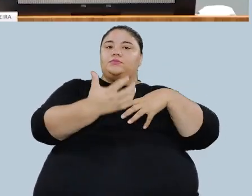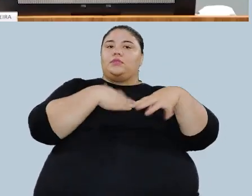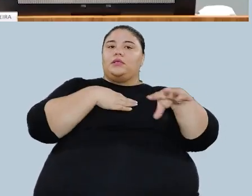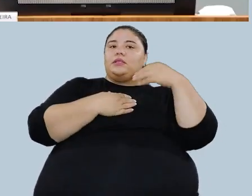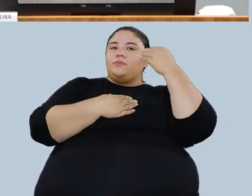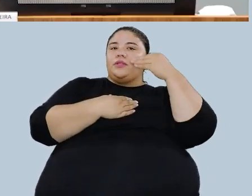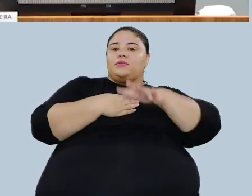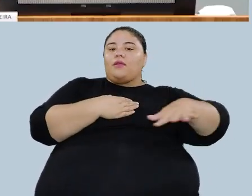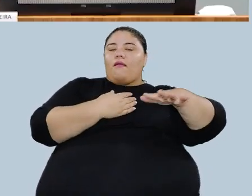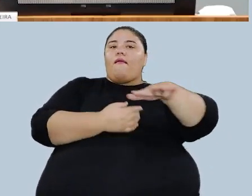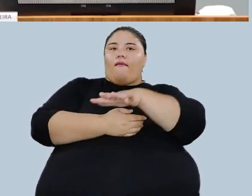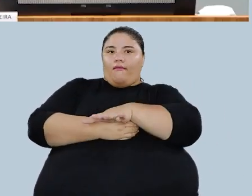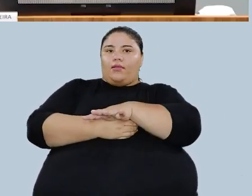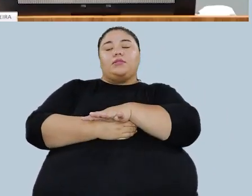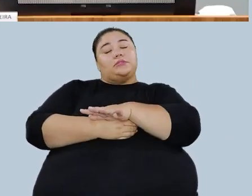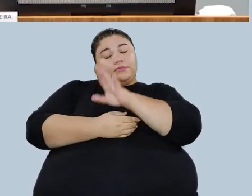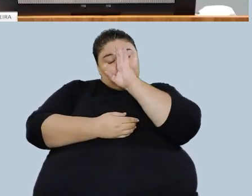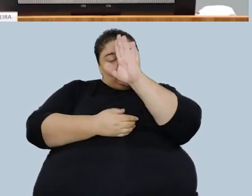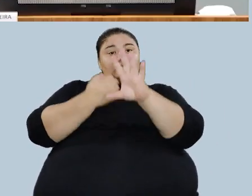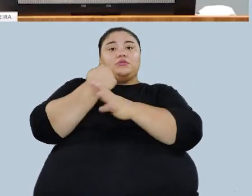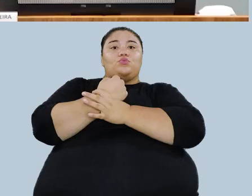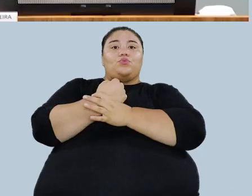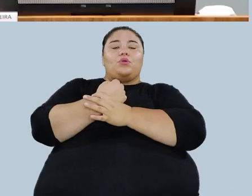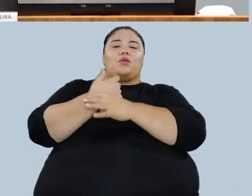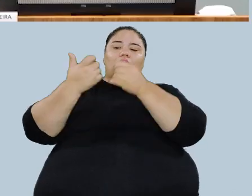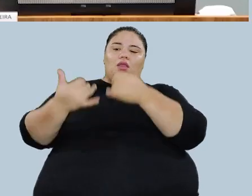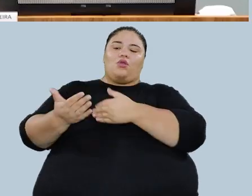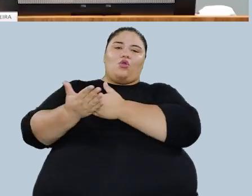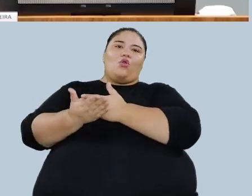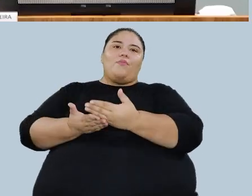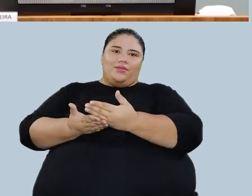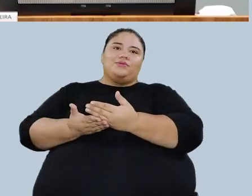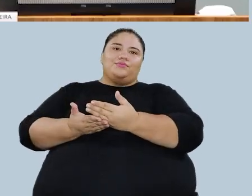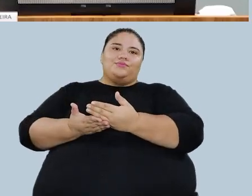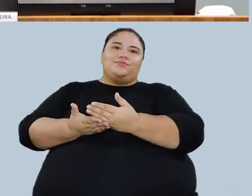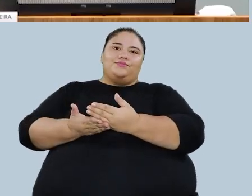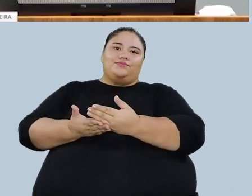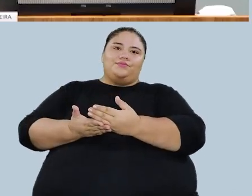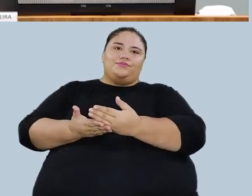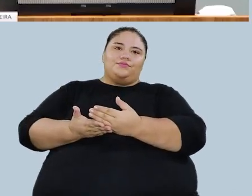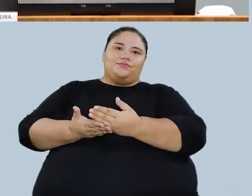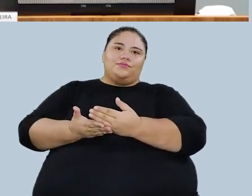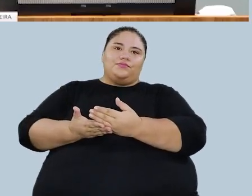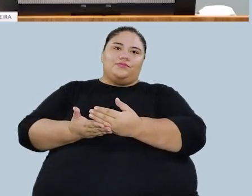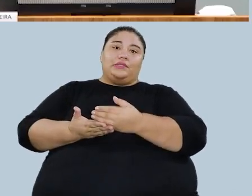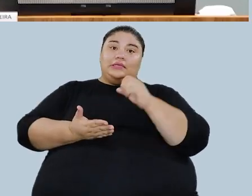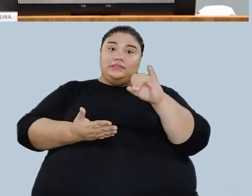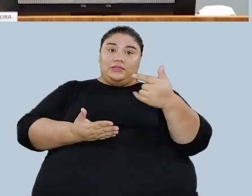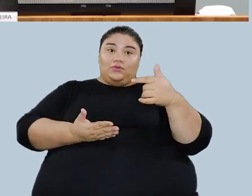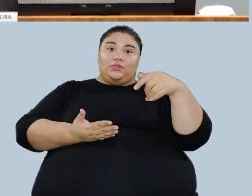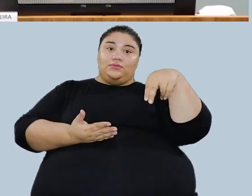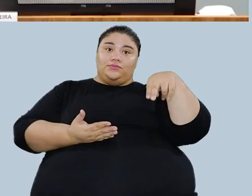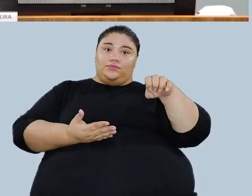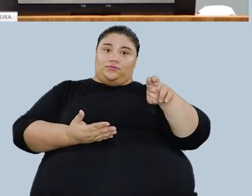muita sensibilidade com esses mercados, justamente para assegurar aquele princípio que eu mencionava no início, da neutralidade, né? Sem neutralidade, isso aqui